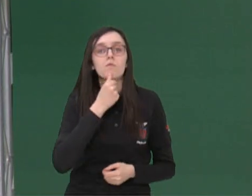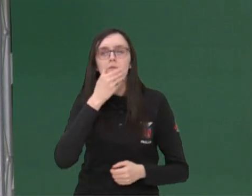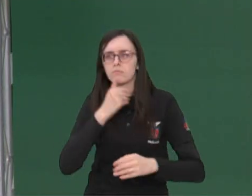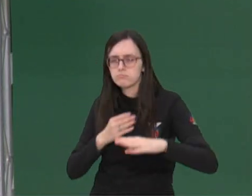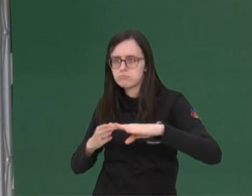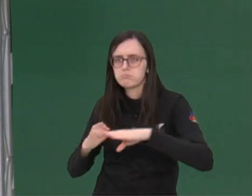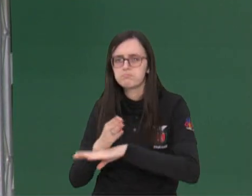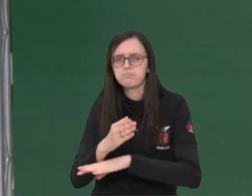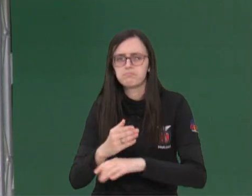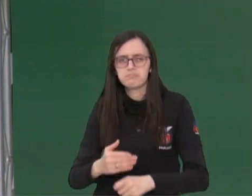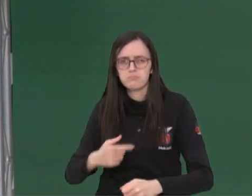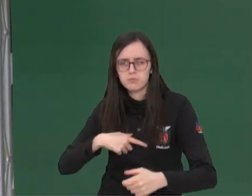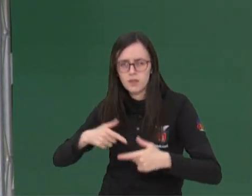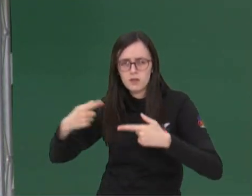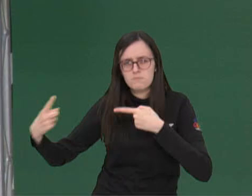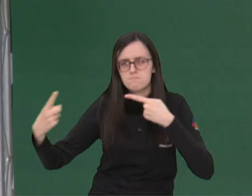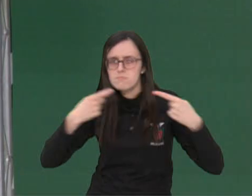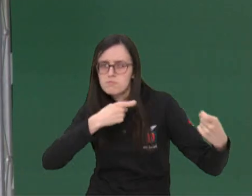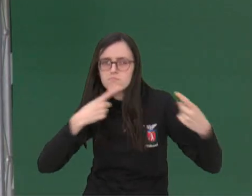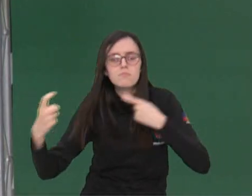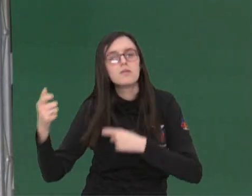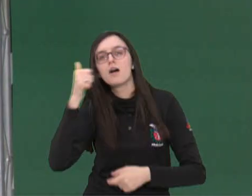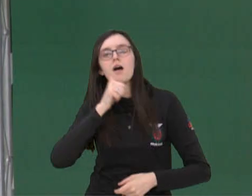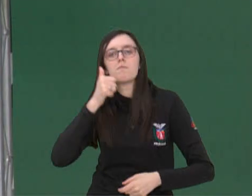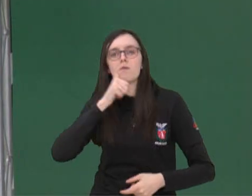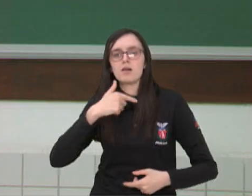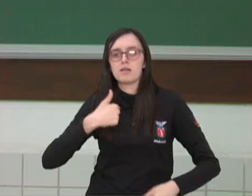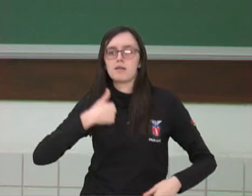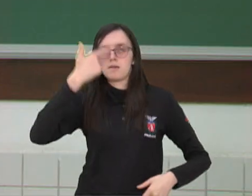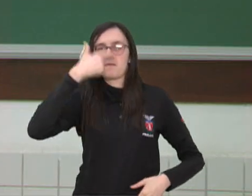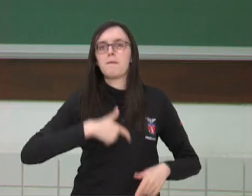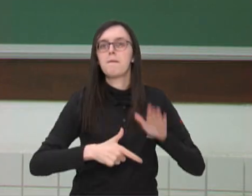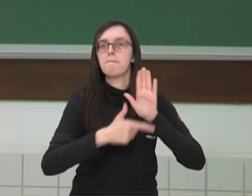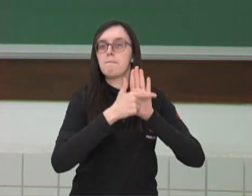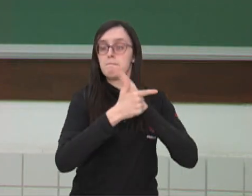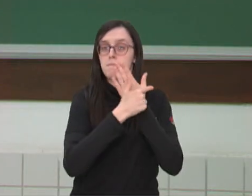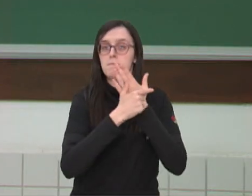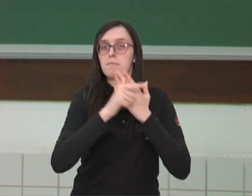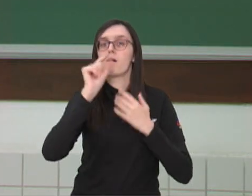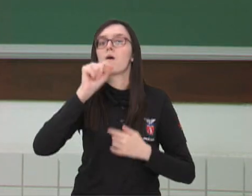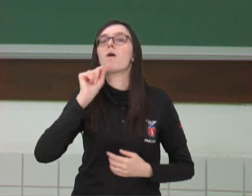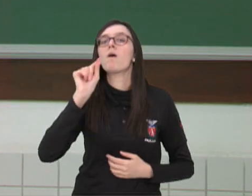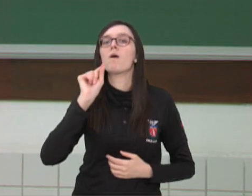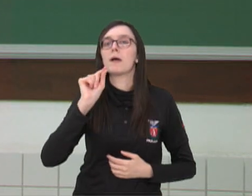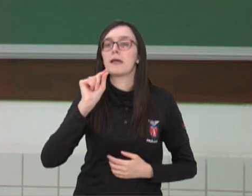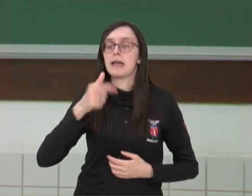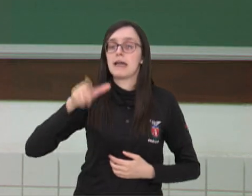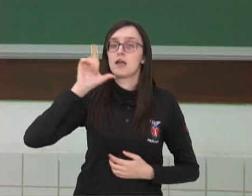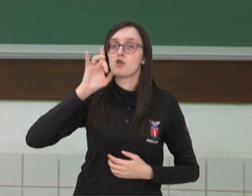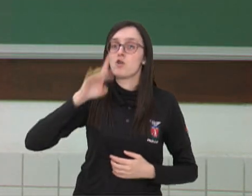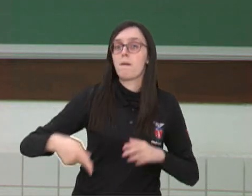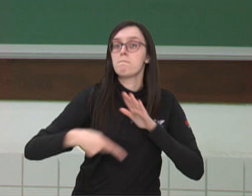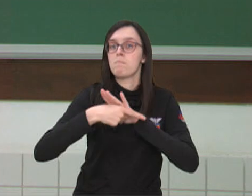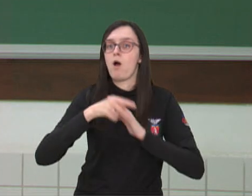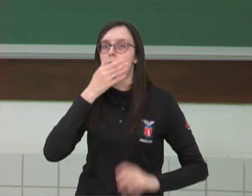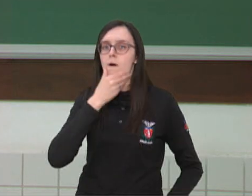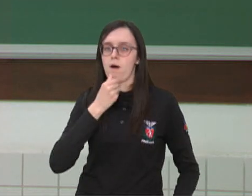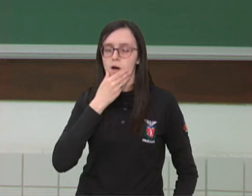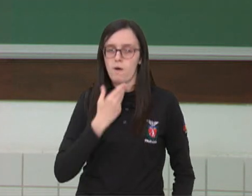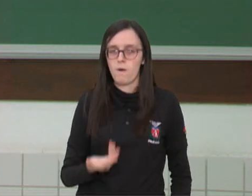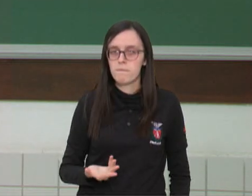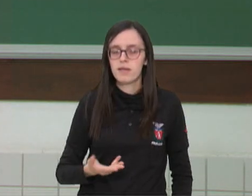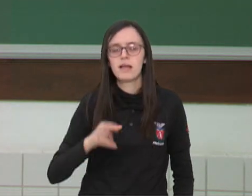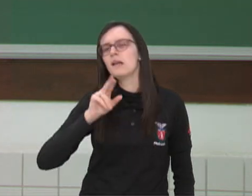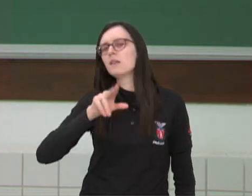a frente de batalha, as mulheres assumiram funções antes exclusivas dos homens. Então, não foi